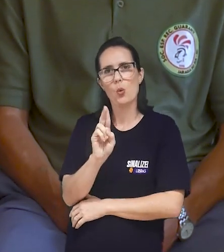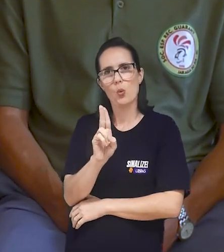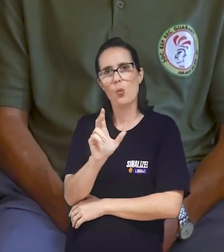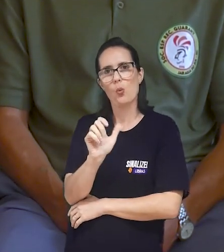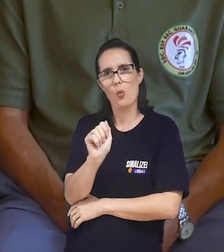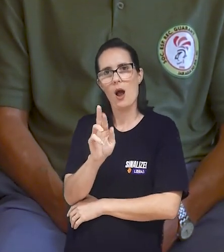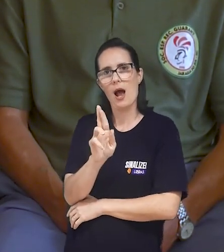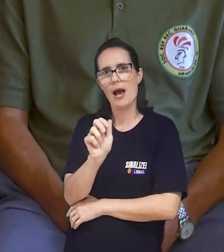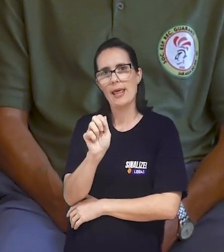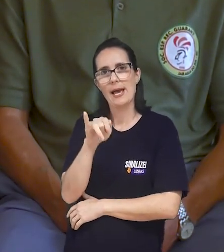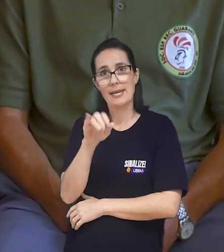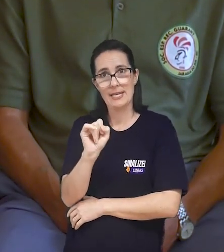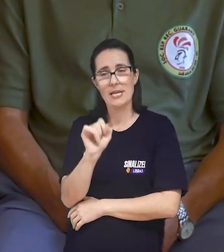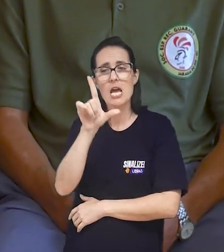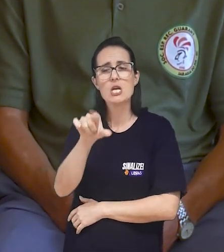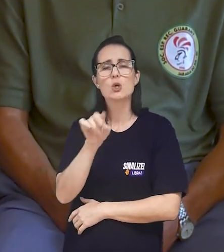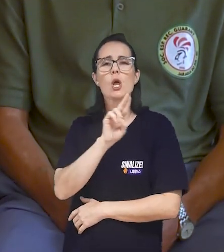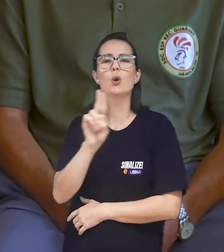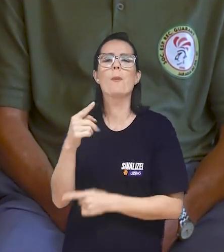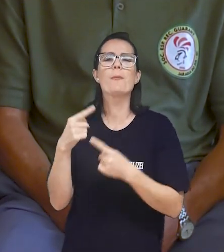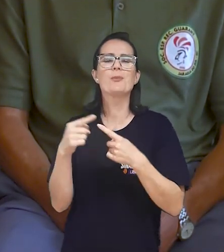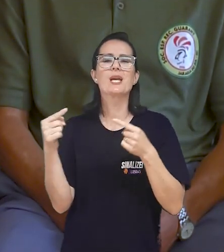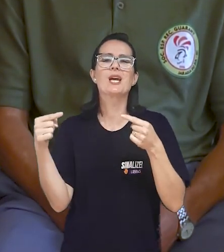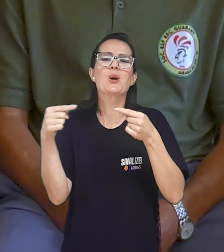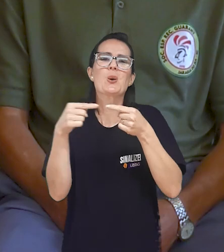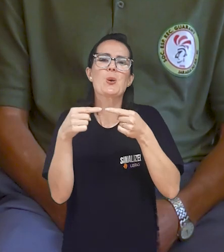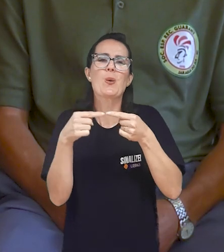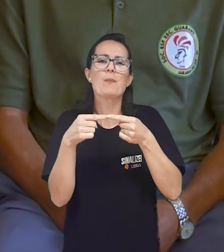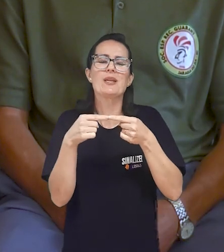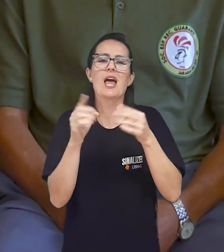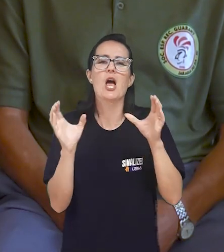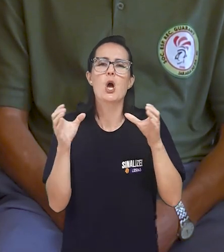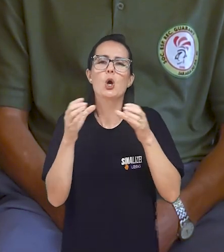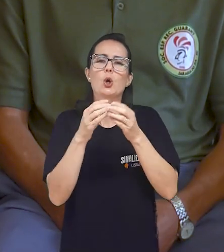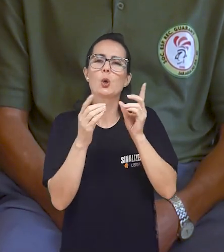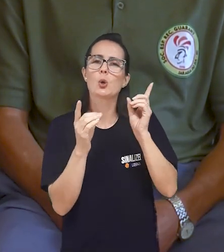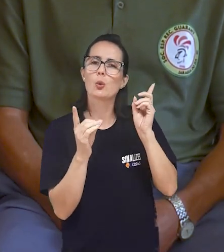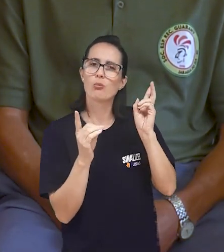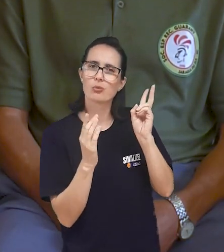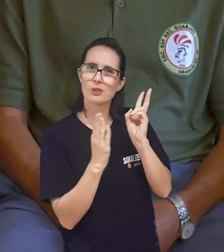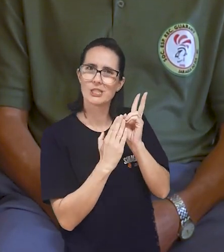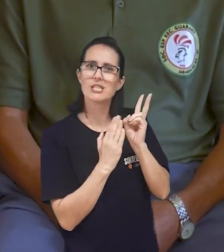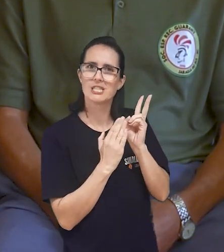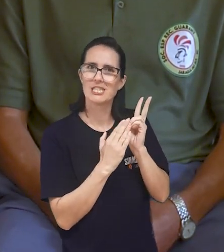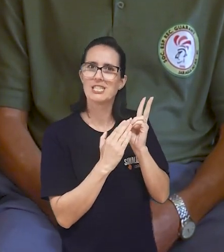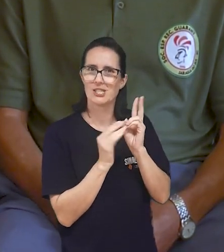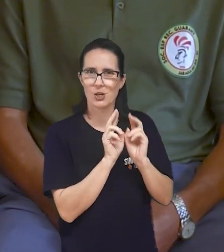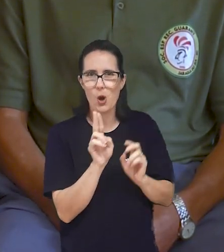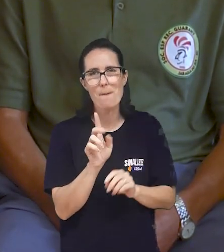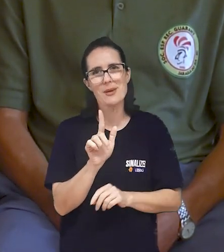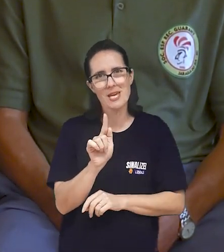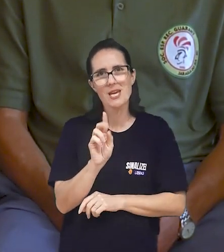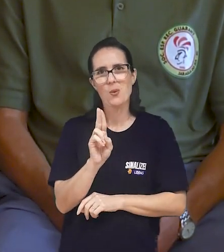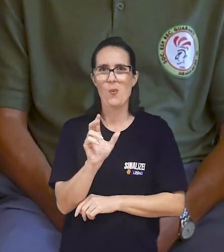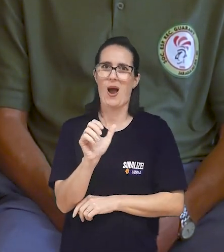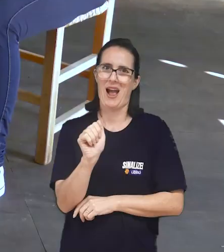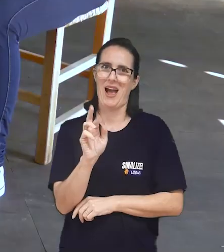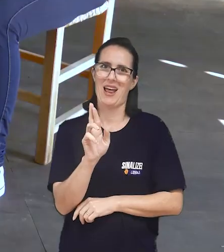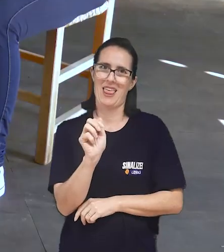o nome é devido ao time de futebol e à tribo indígena da Tupi-Guarani, no caso, né? Então, se criou o nome através disso